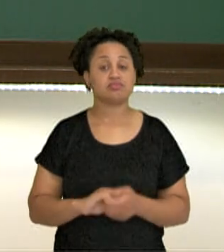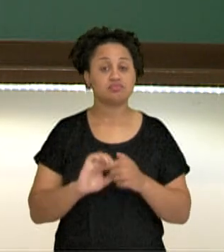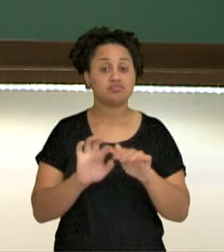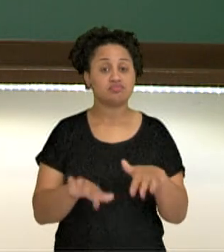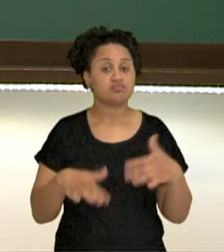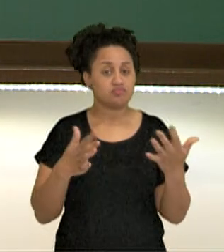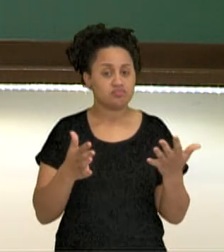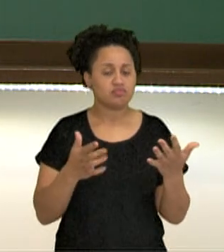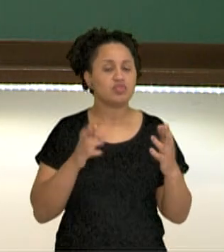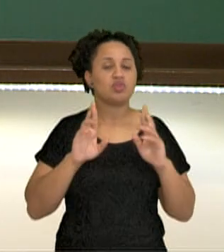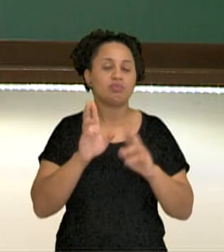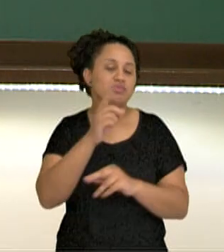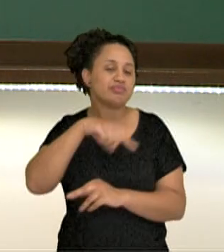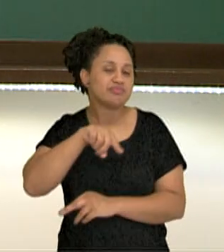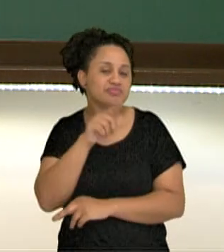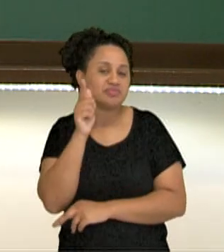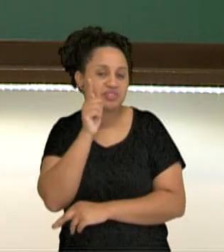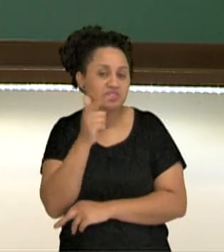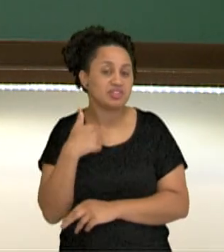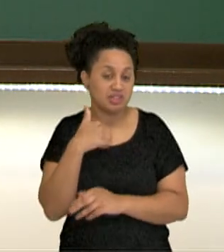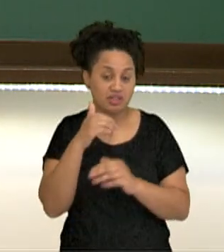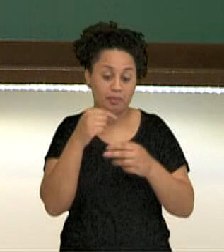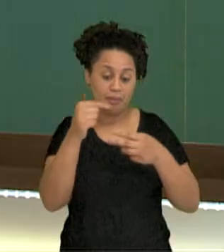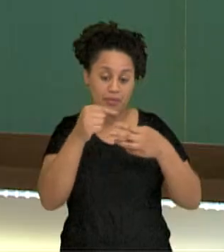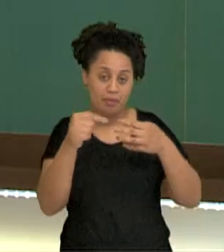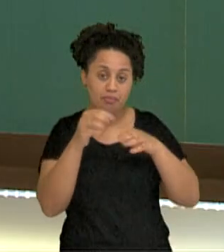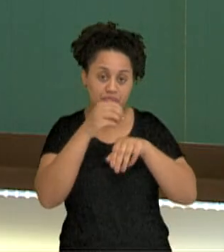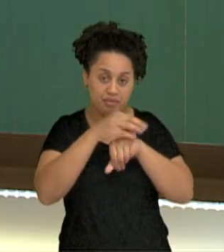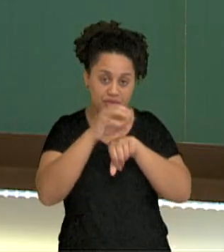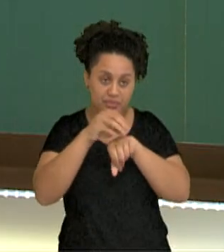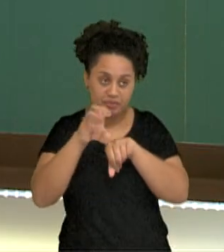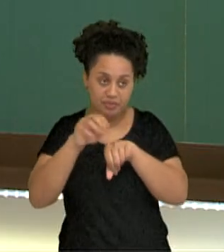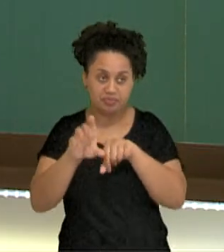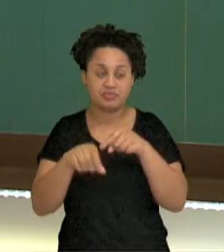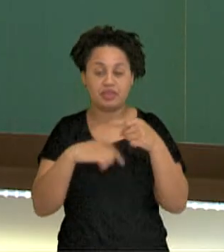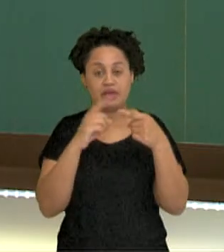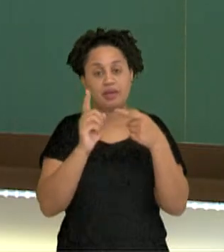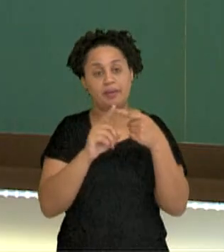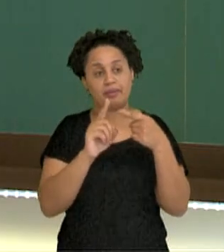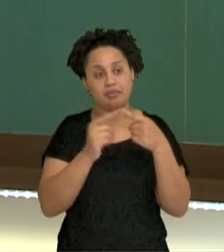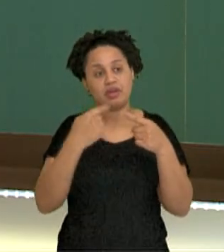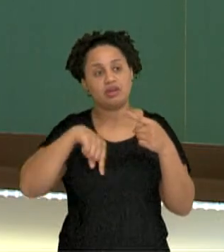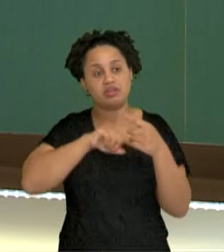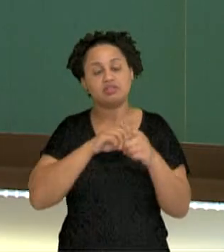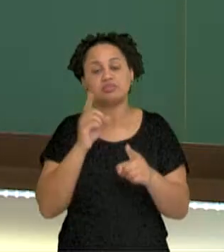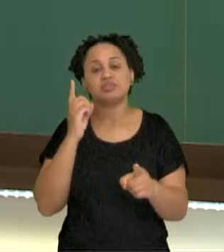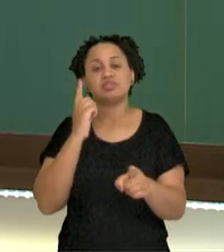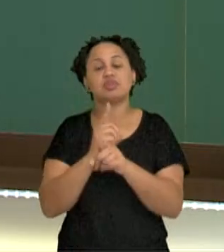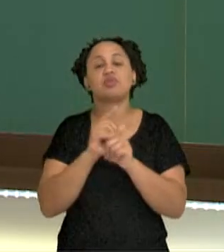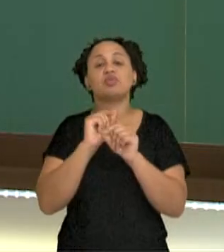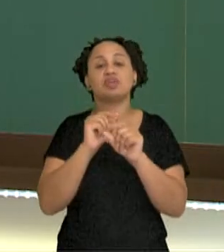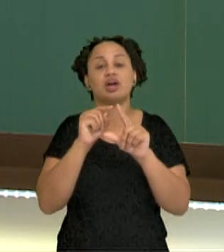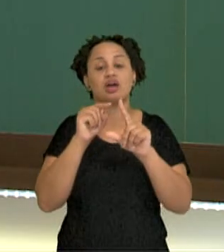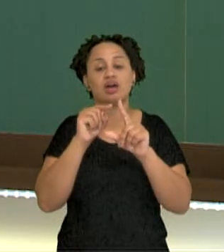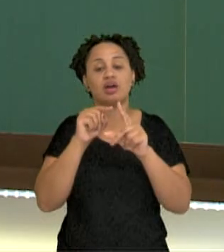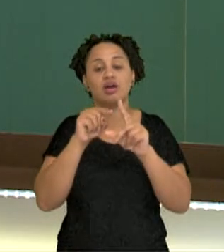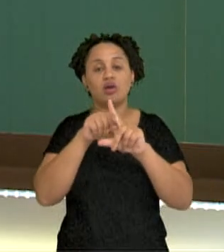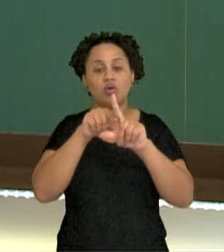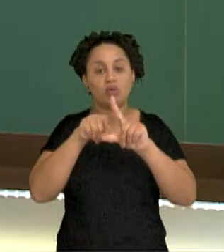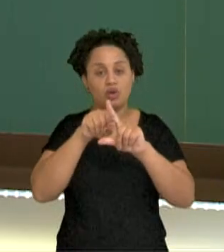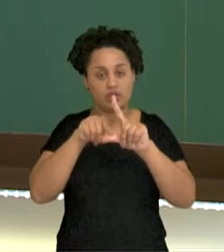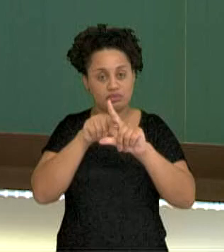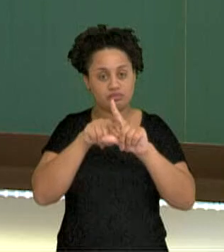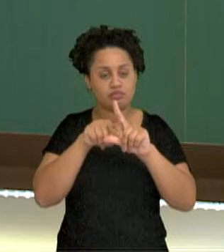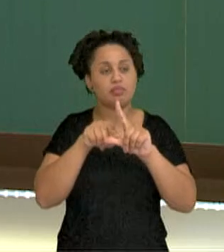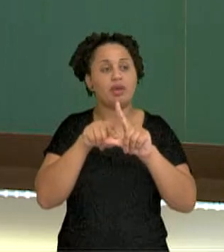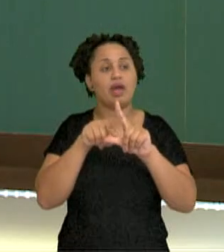Então, turma, eu espero que vocês tenham seguido as minhas dicas, né? Primeiro passo, vamos achar qual é esse ângulo aí em graus.